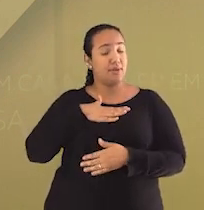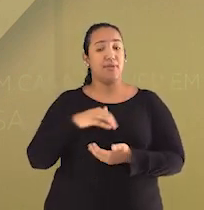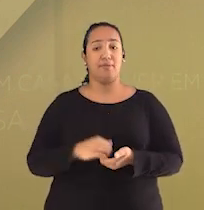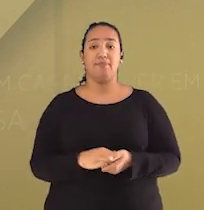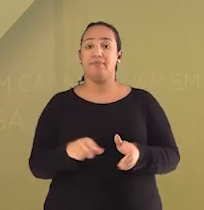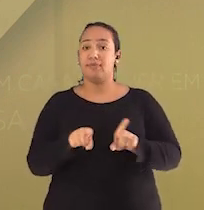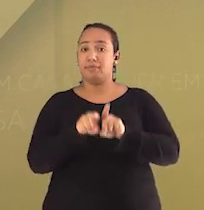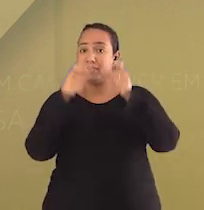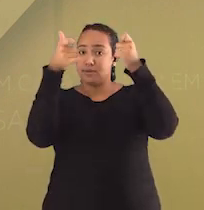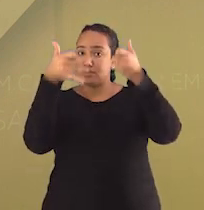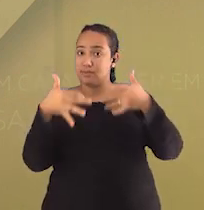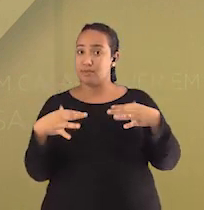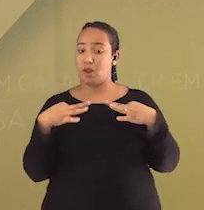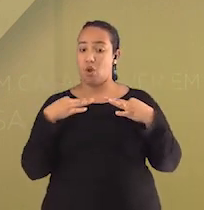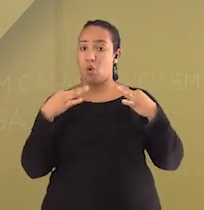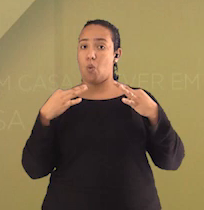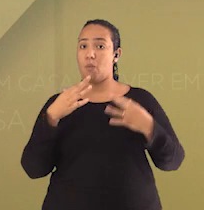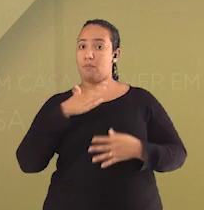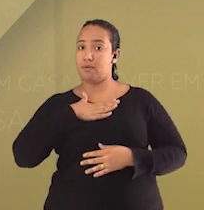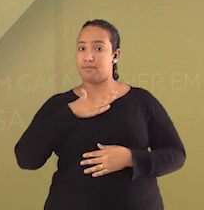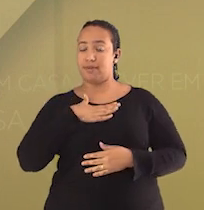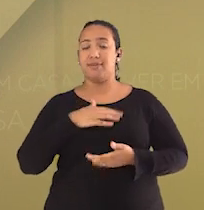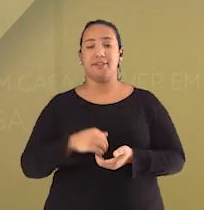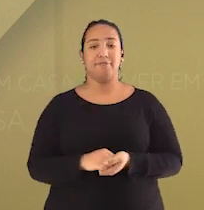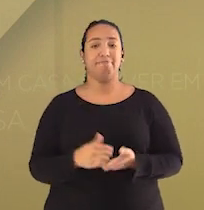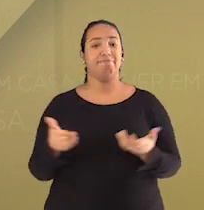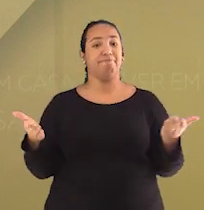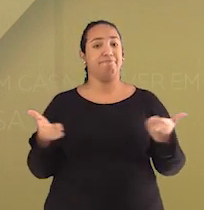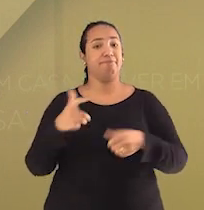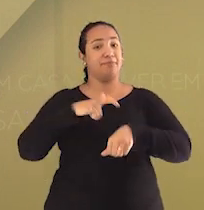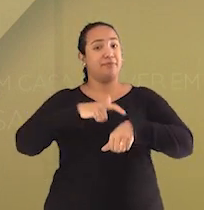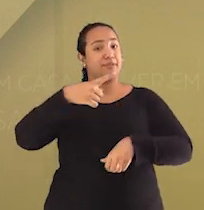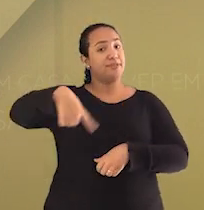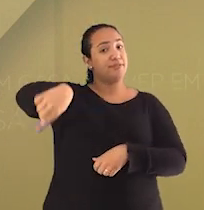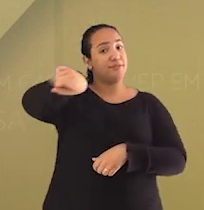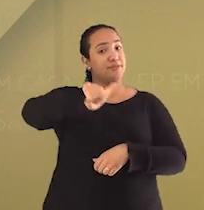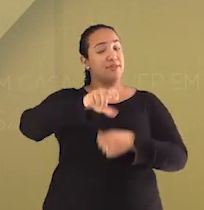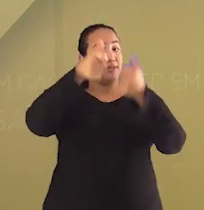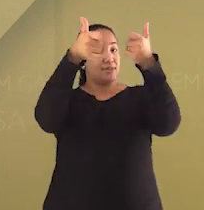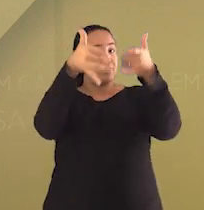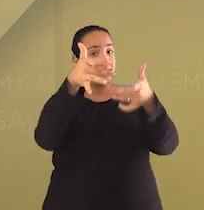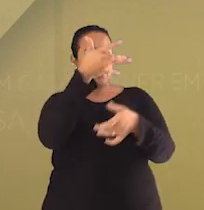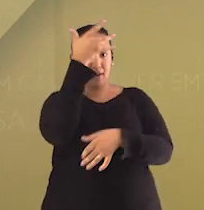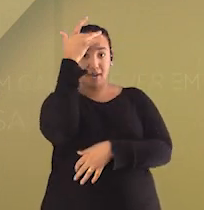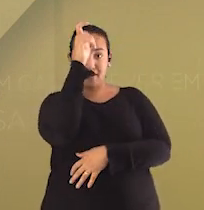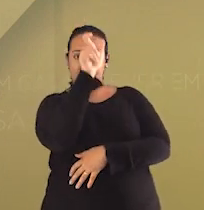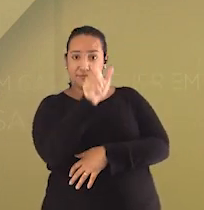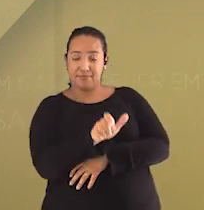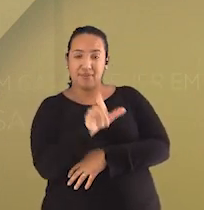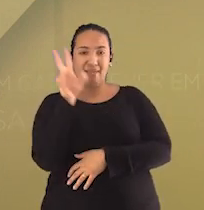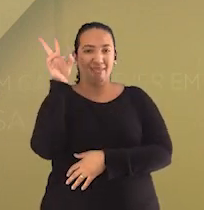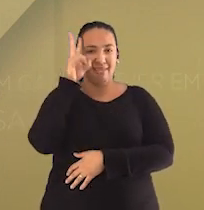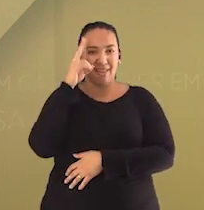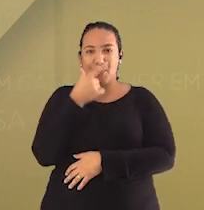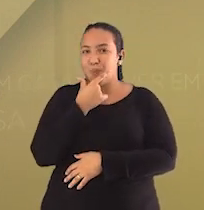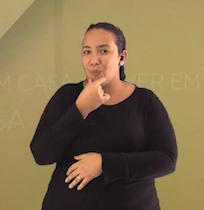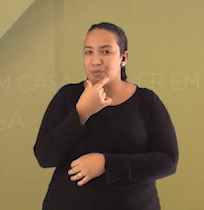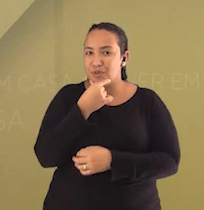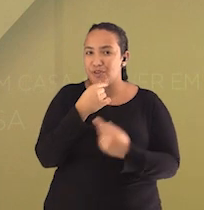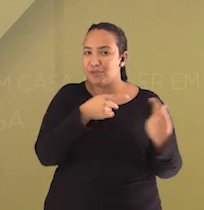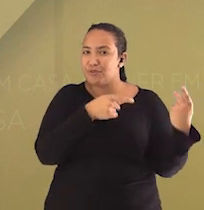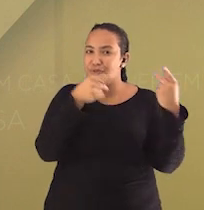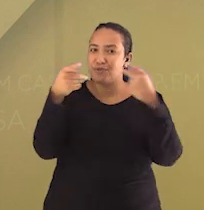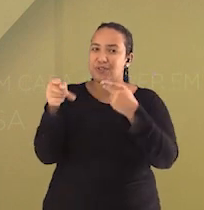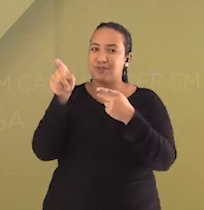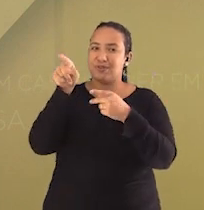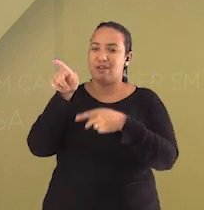roupa, no caso da minha camisa. Chegou a hora de vocês descreverem alguém. Lembram de Zack, aquele que foi ao zoológico com o